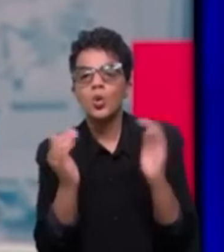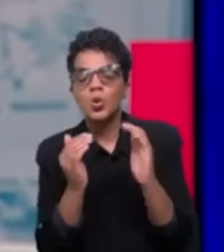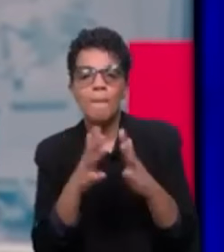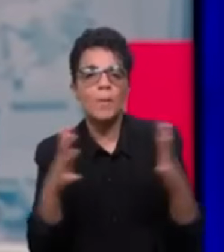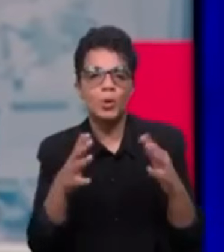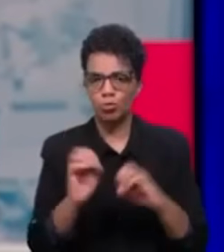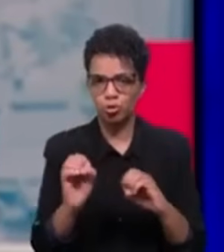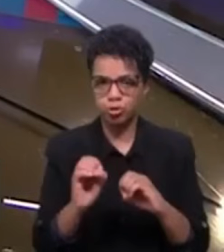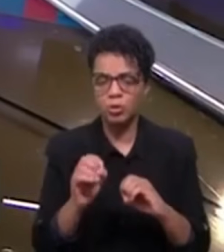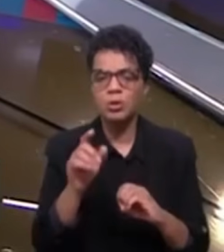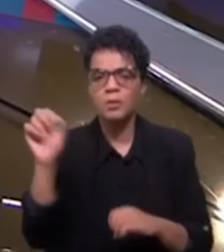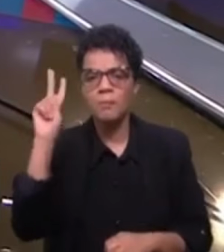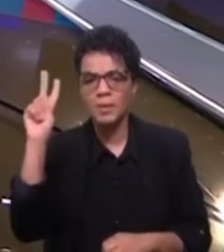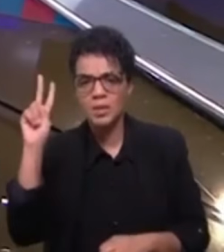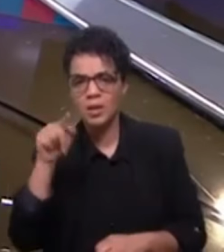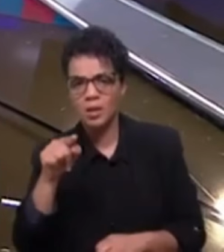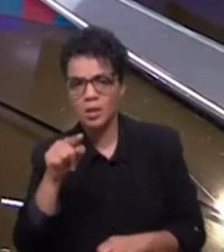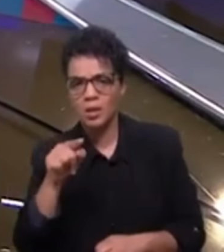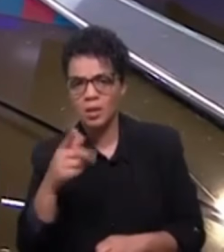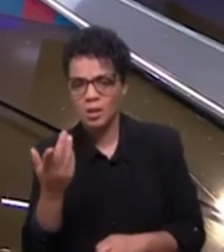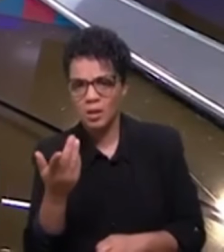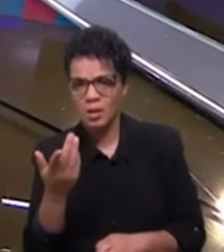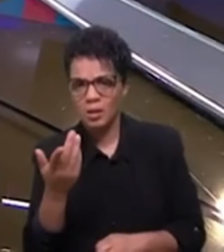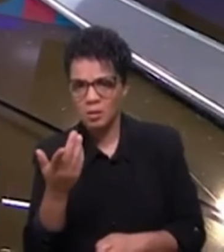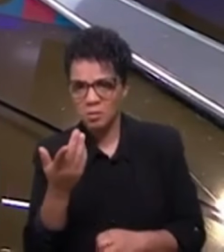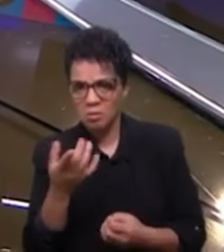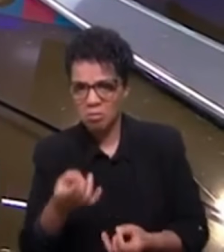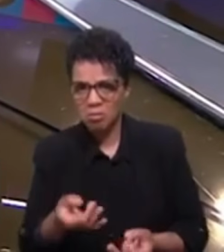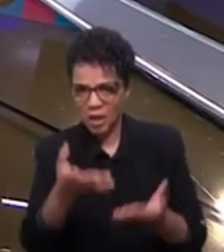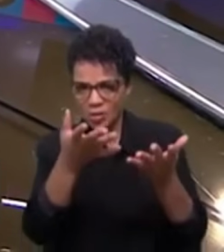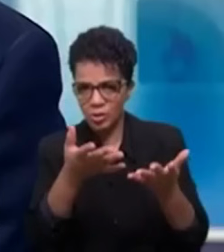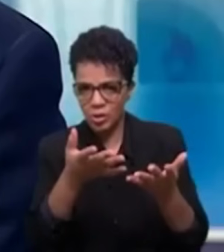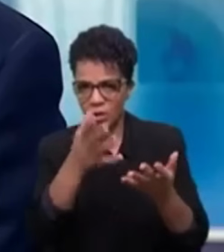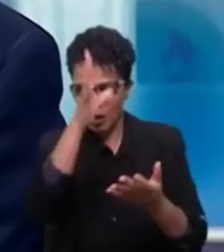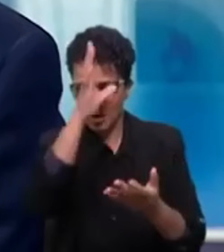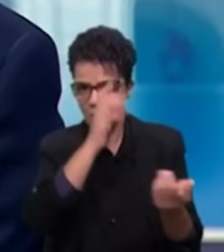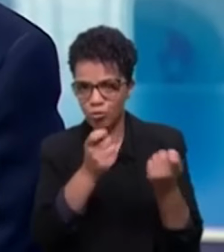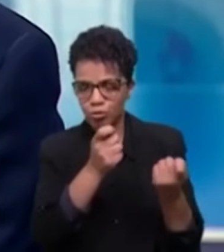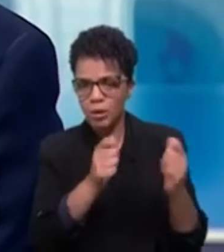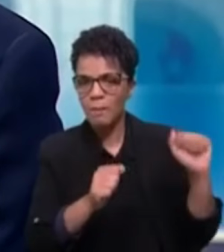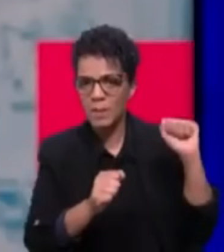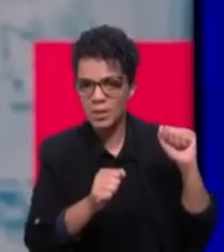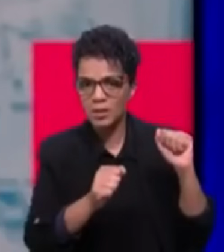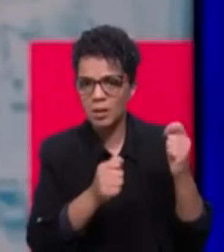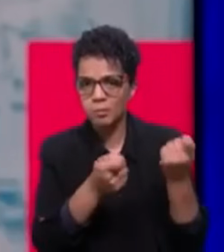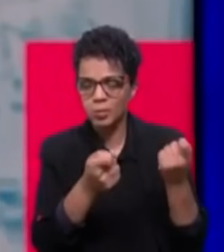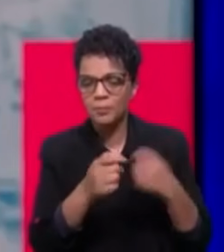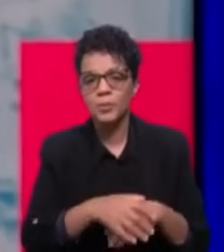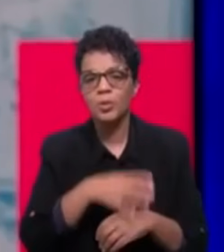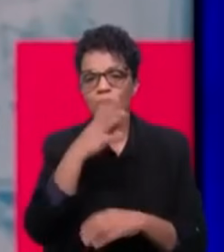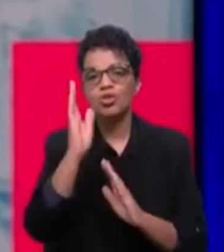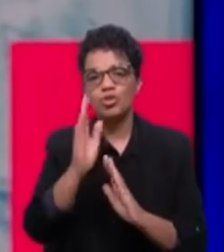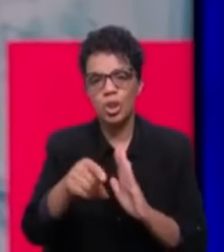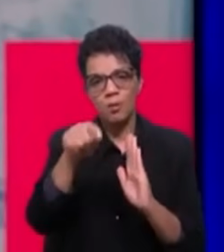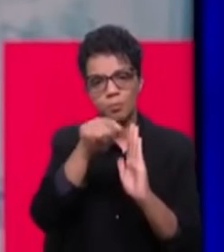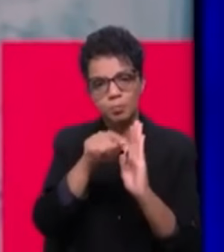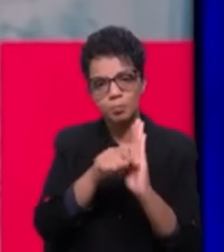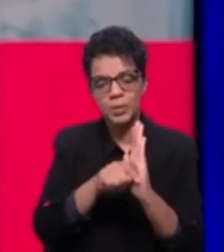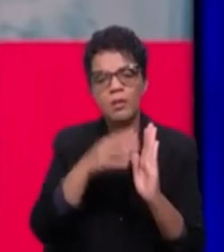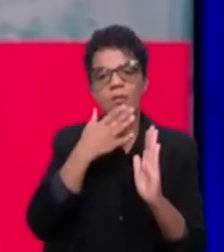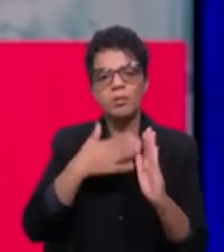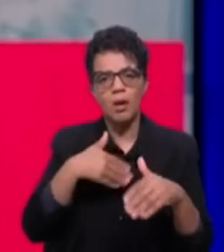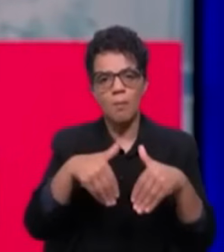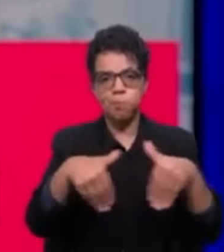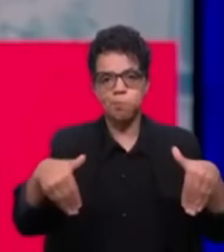absoluta o PSD vai deixar o PS governar eu já fixei os princípios que balizam a forma